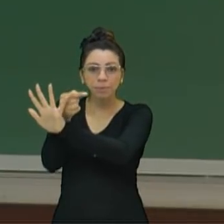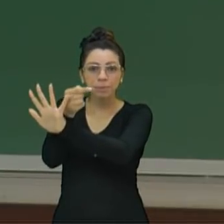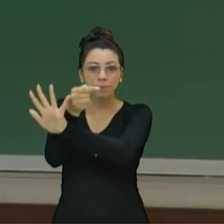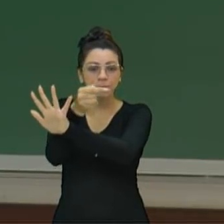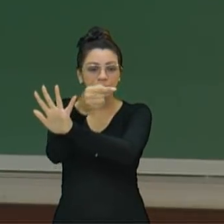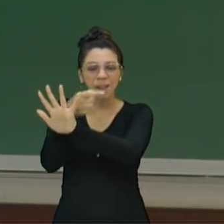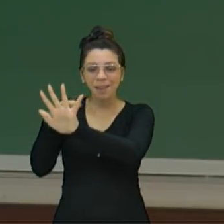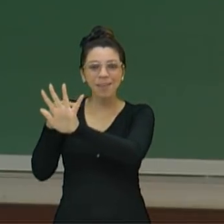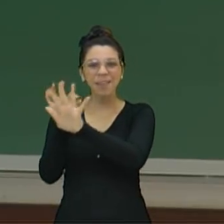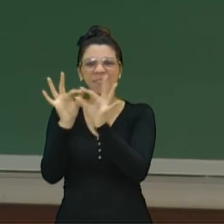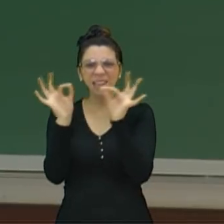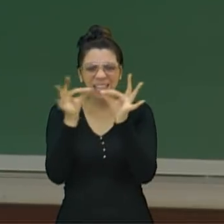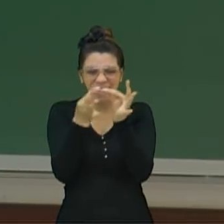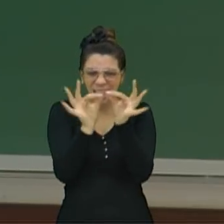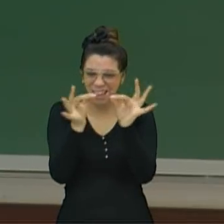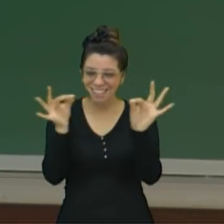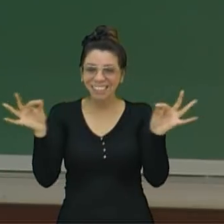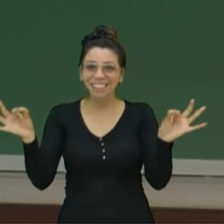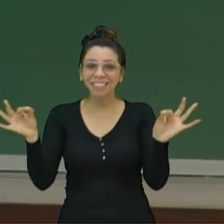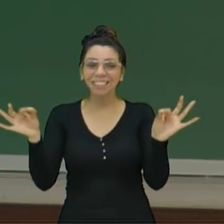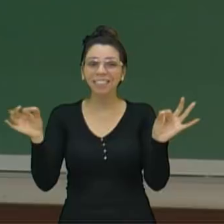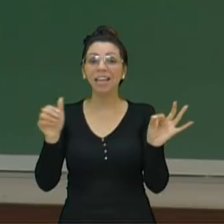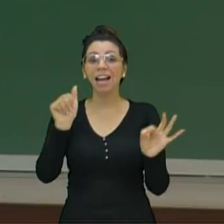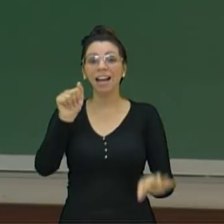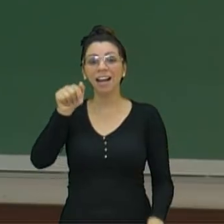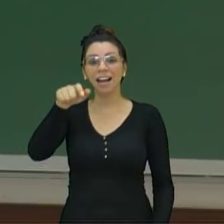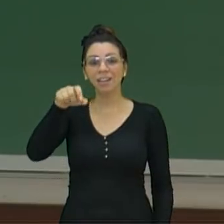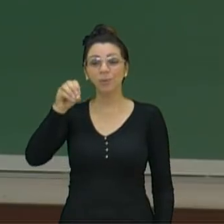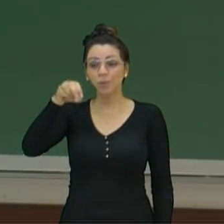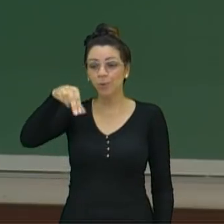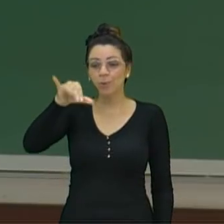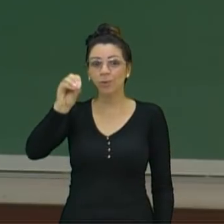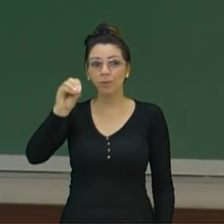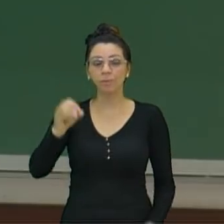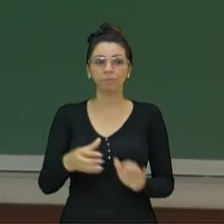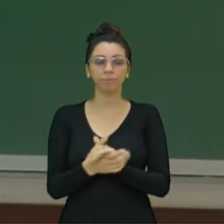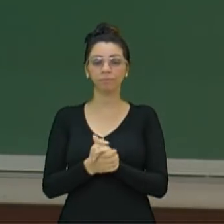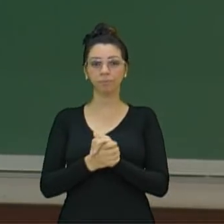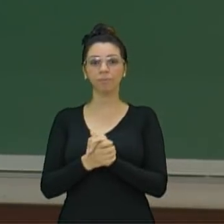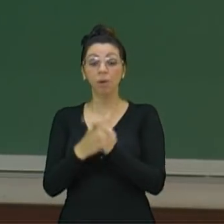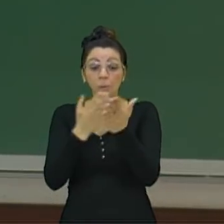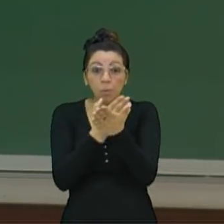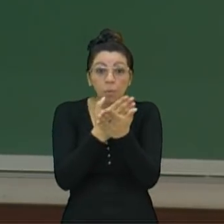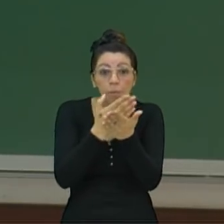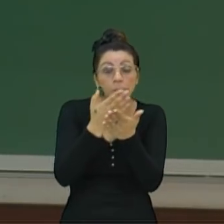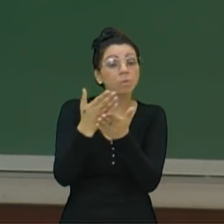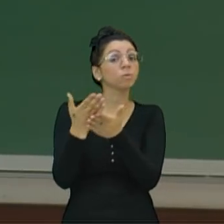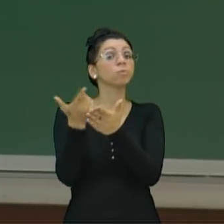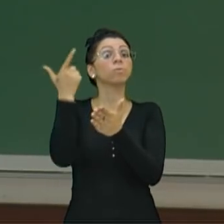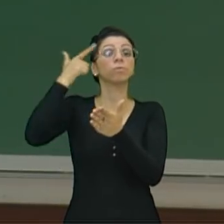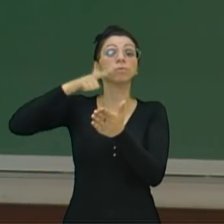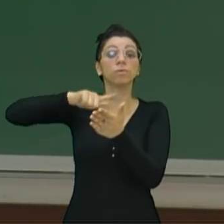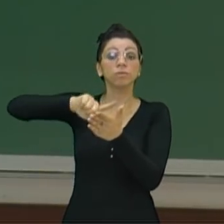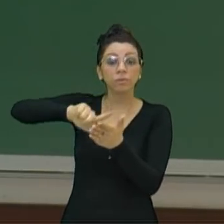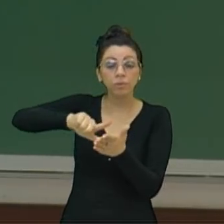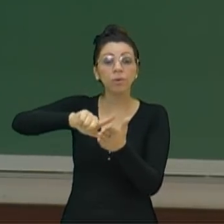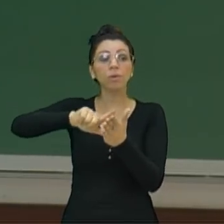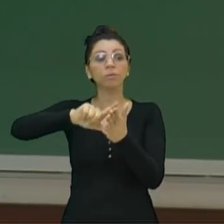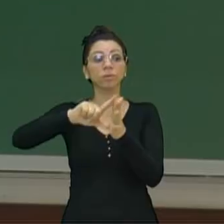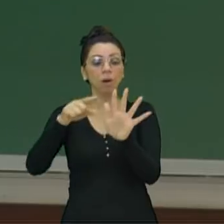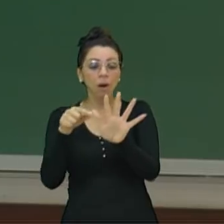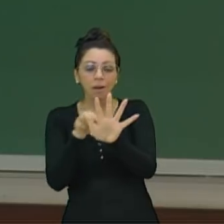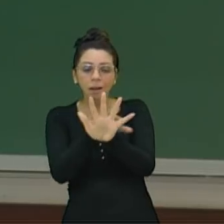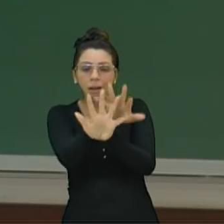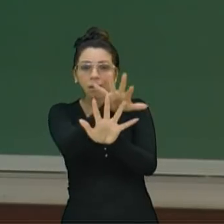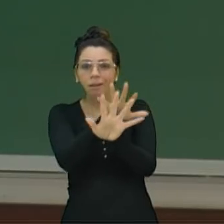parece o rabinho do neurônio, é o axônio. Opa, terminou. Começou novamente uma região